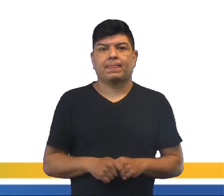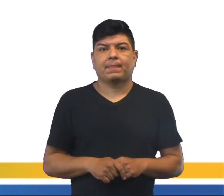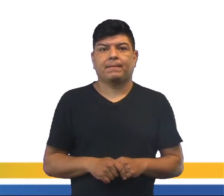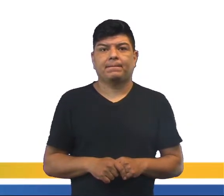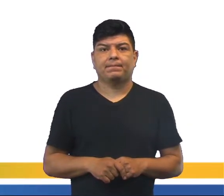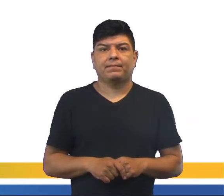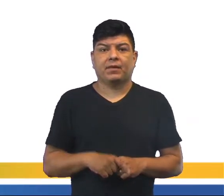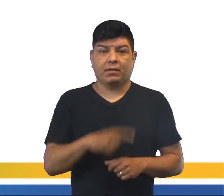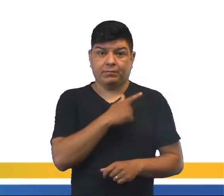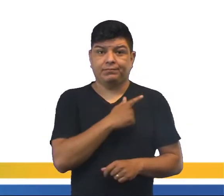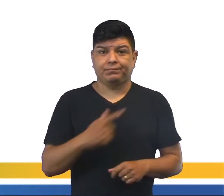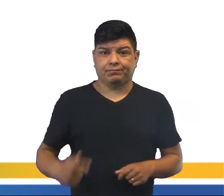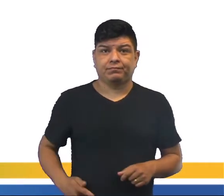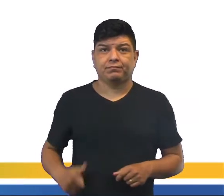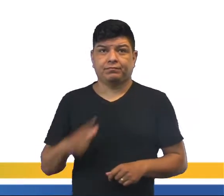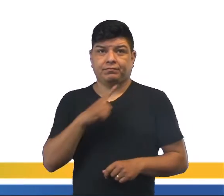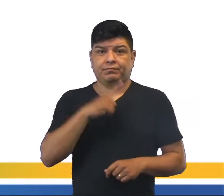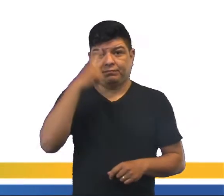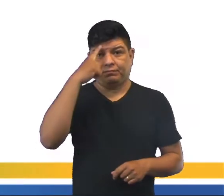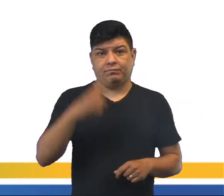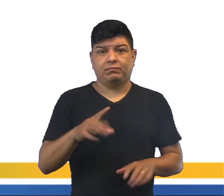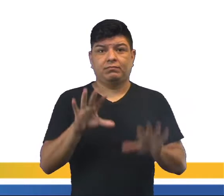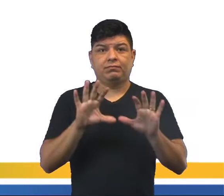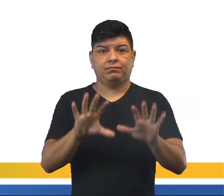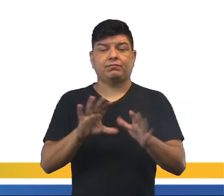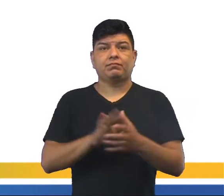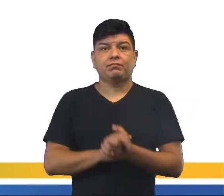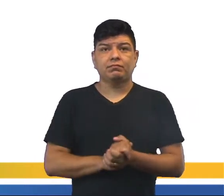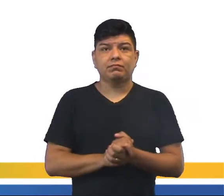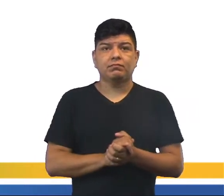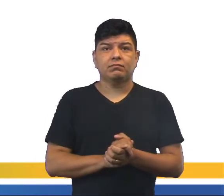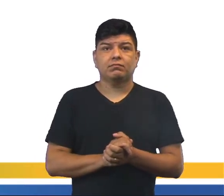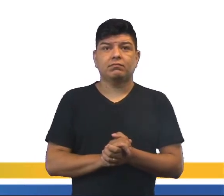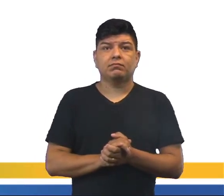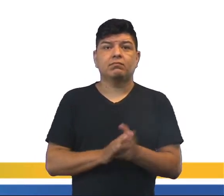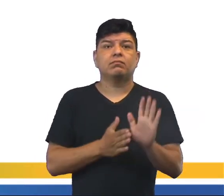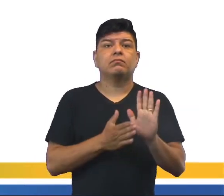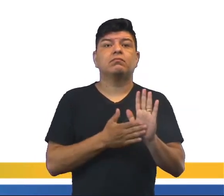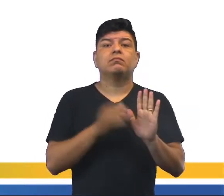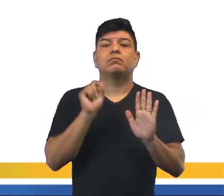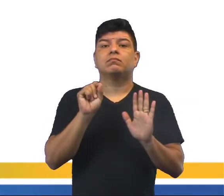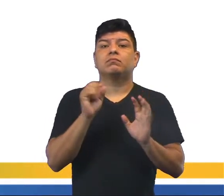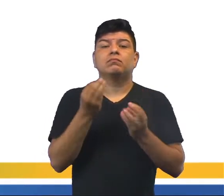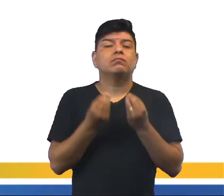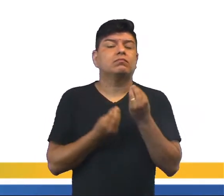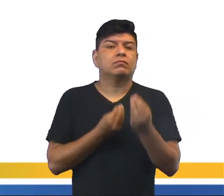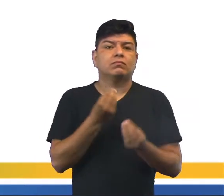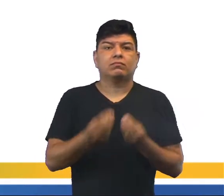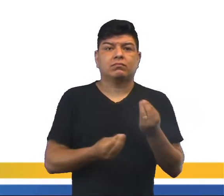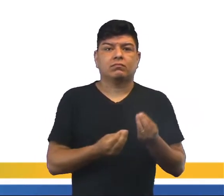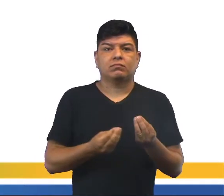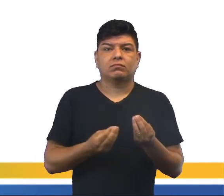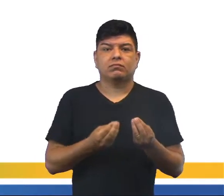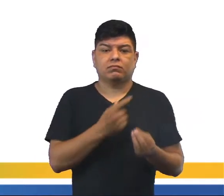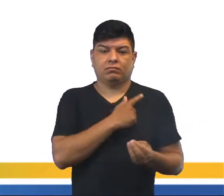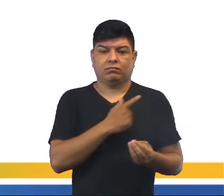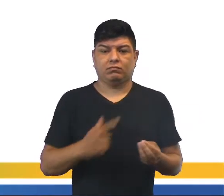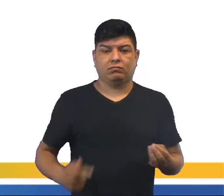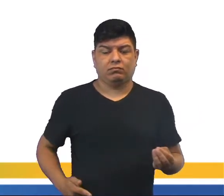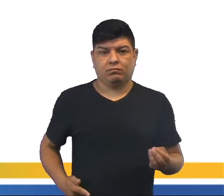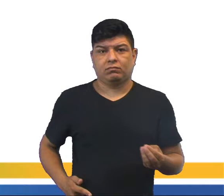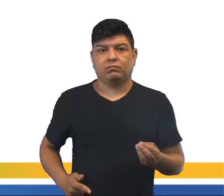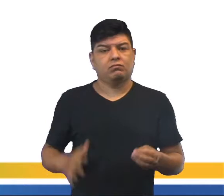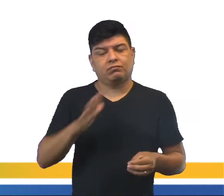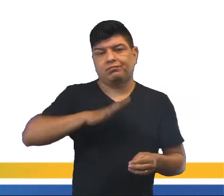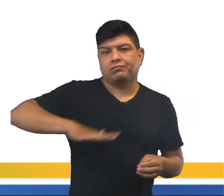Regimes de governo. Quando falamos em regimes de governo, referimos-nos ao modo como um governante ou um governo